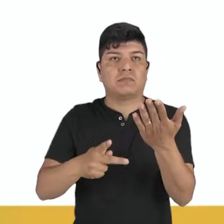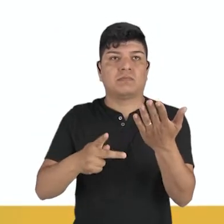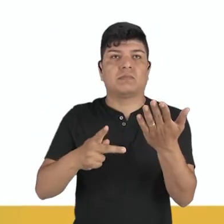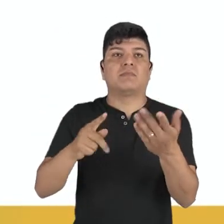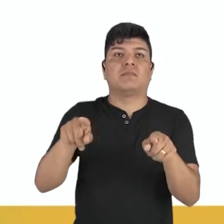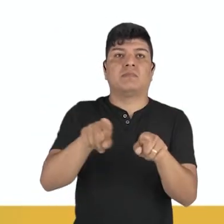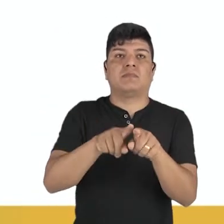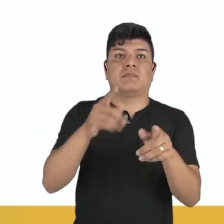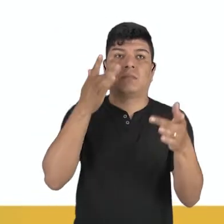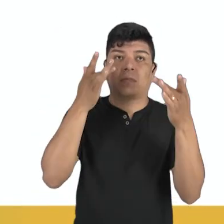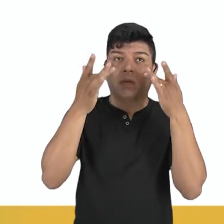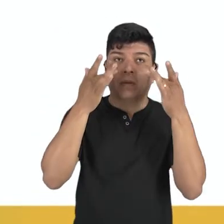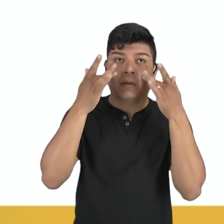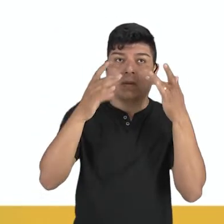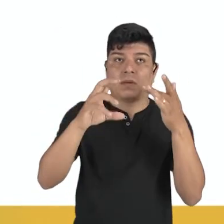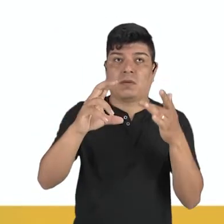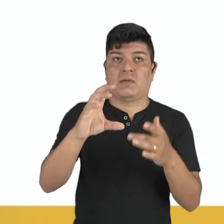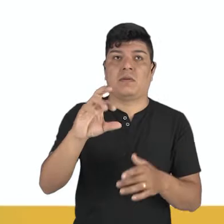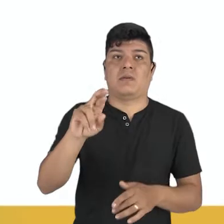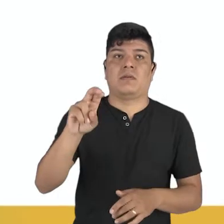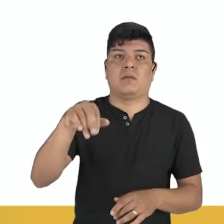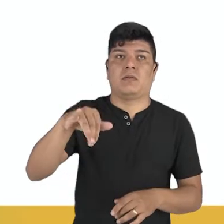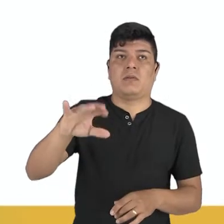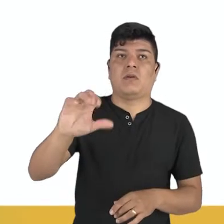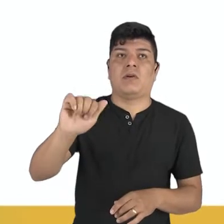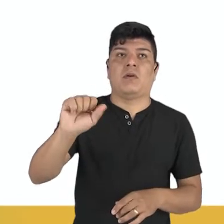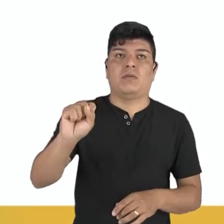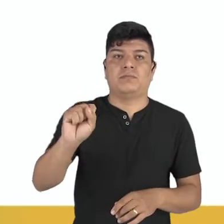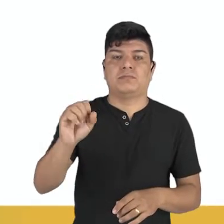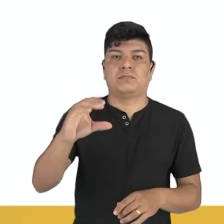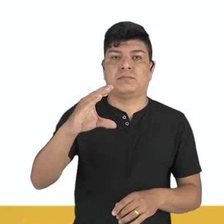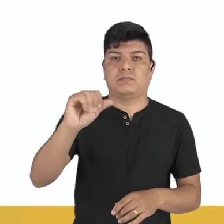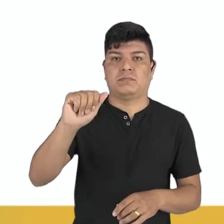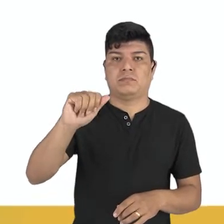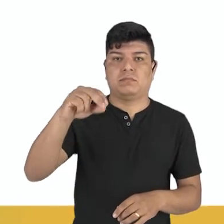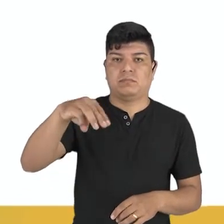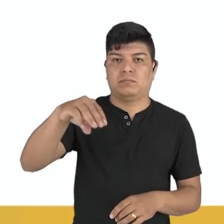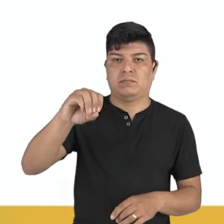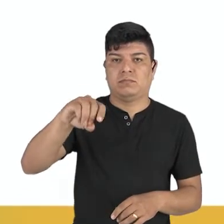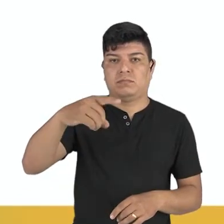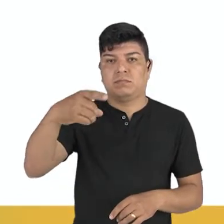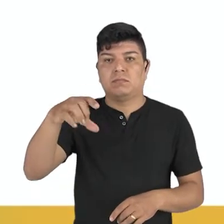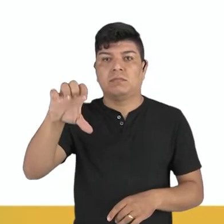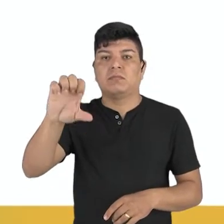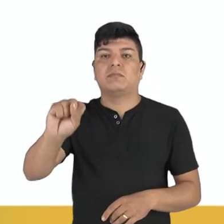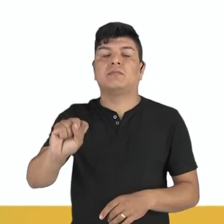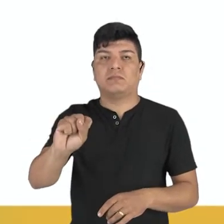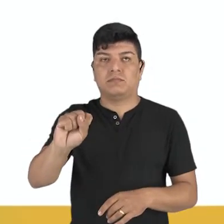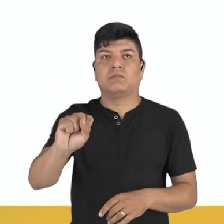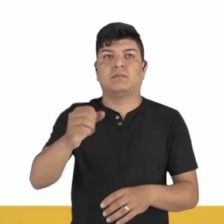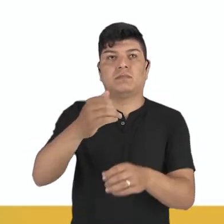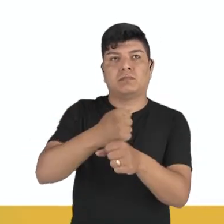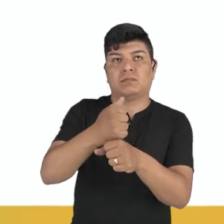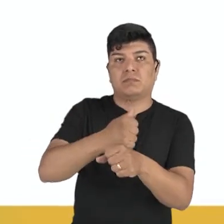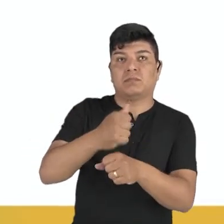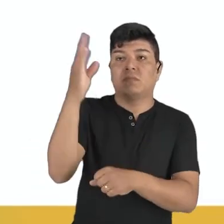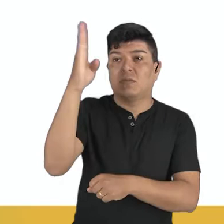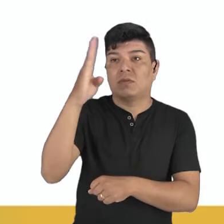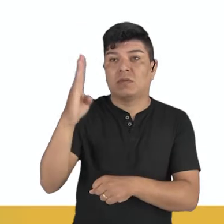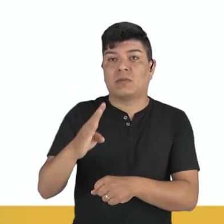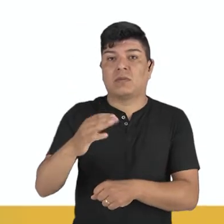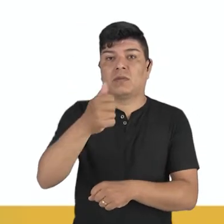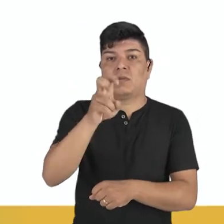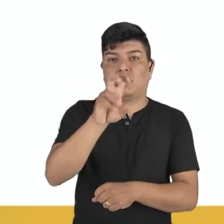e crônicas E também temos a poesia de Camões no Brasil já em 1.500 o primeiro documento